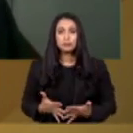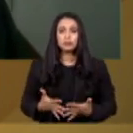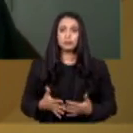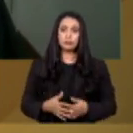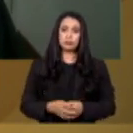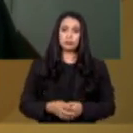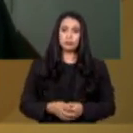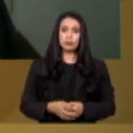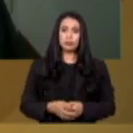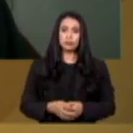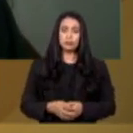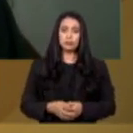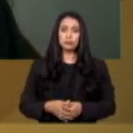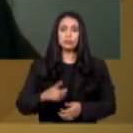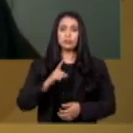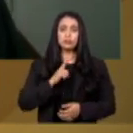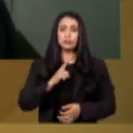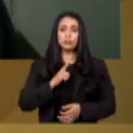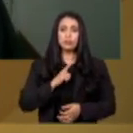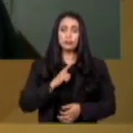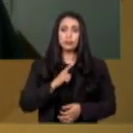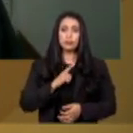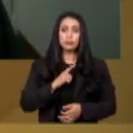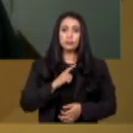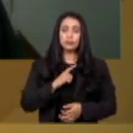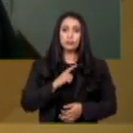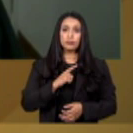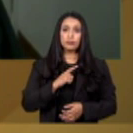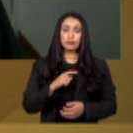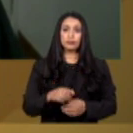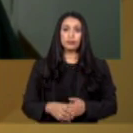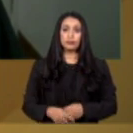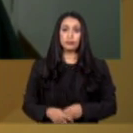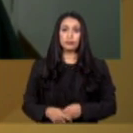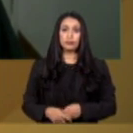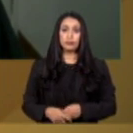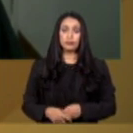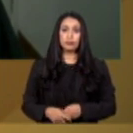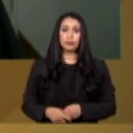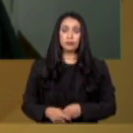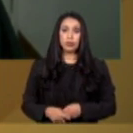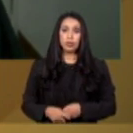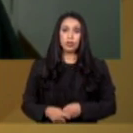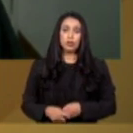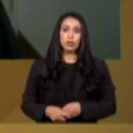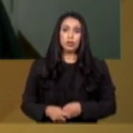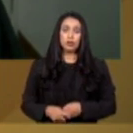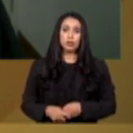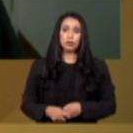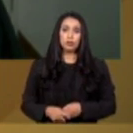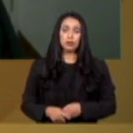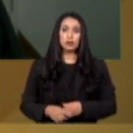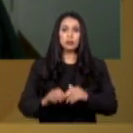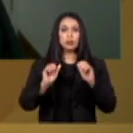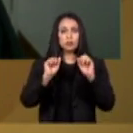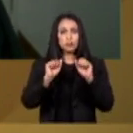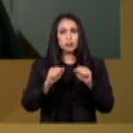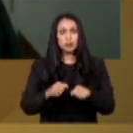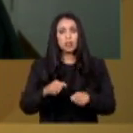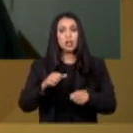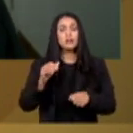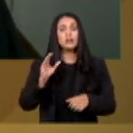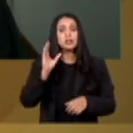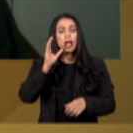segundo a ideia em parte da qual ao restringir o universo dos possíveis candidatos